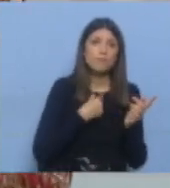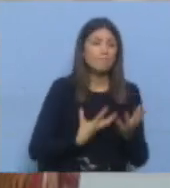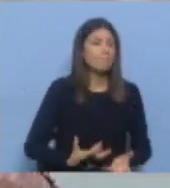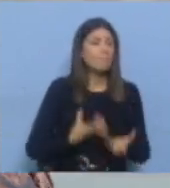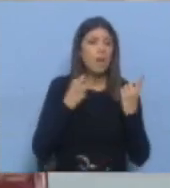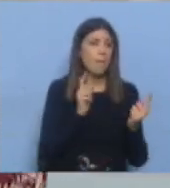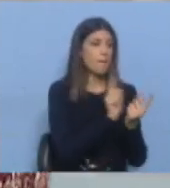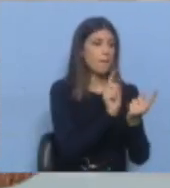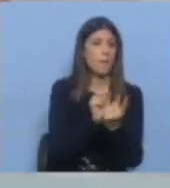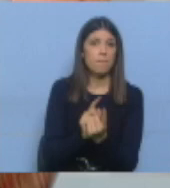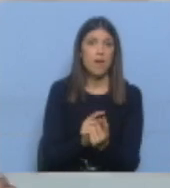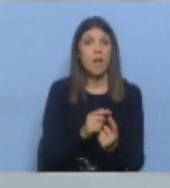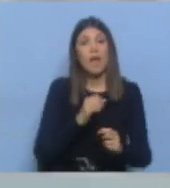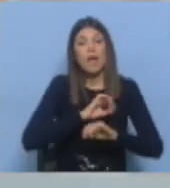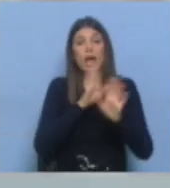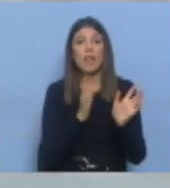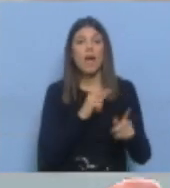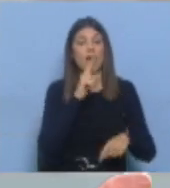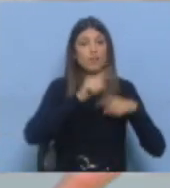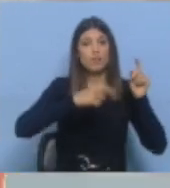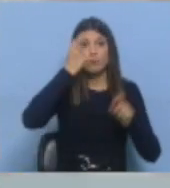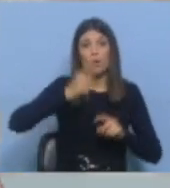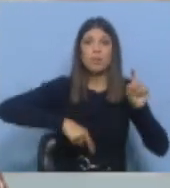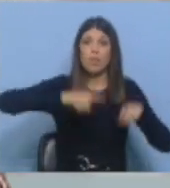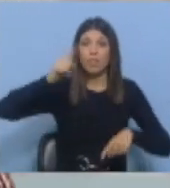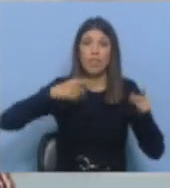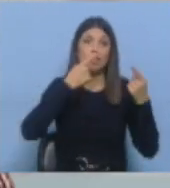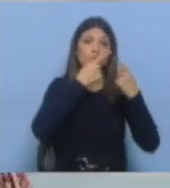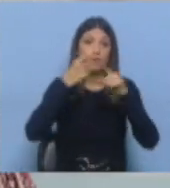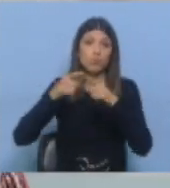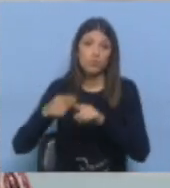São Paulo dizia, uns são uma coisa, outros são outra, e Francisco é assim, e talvez